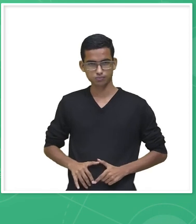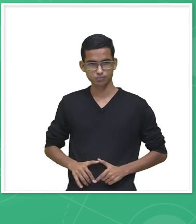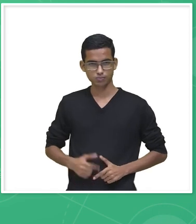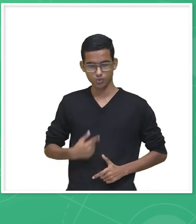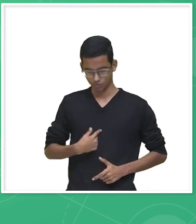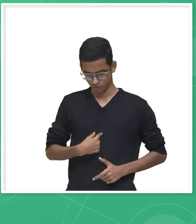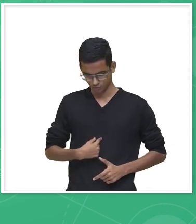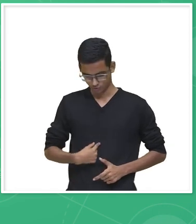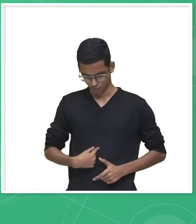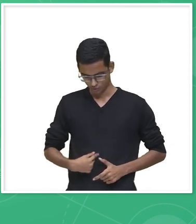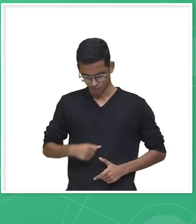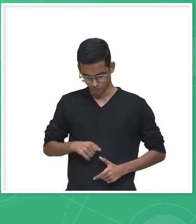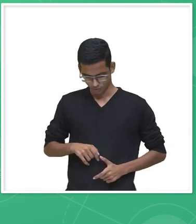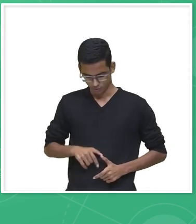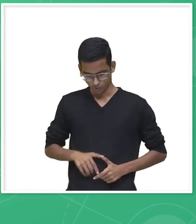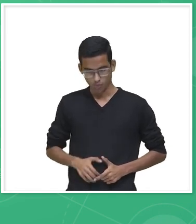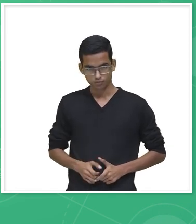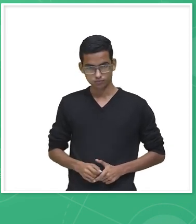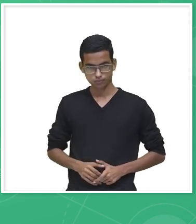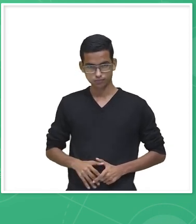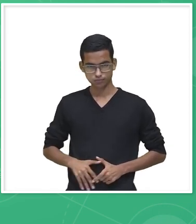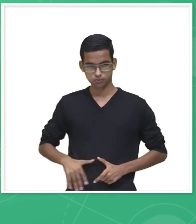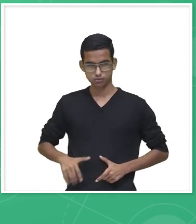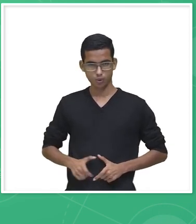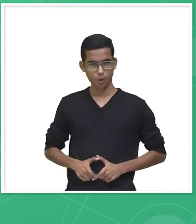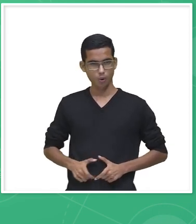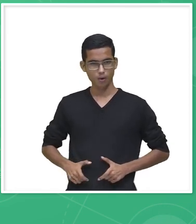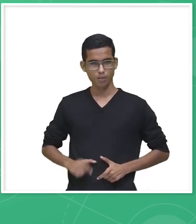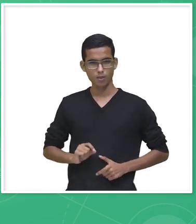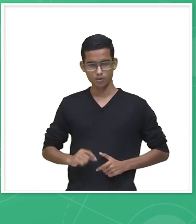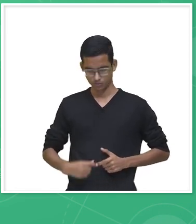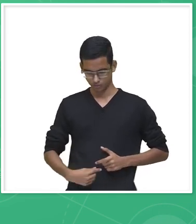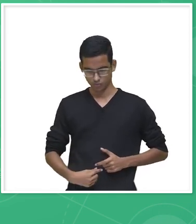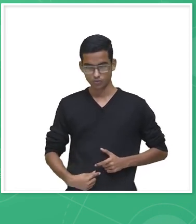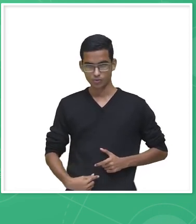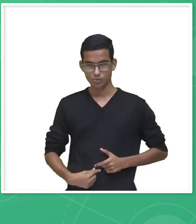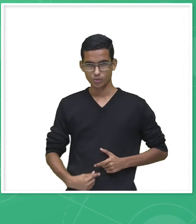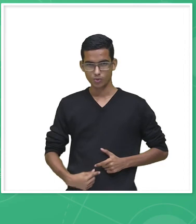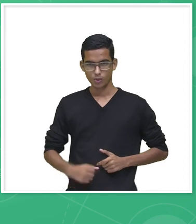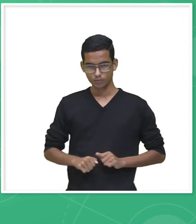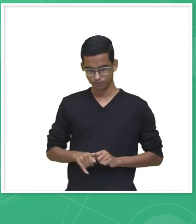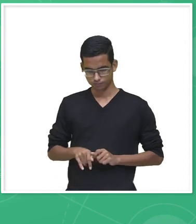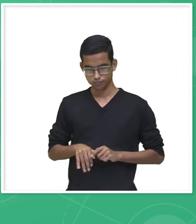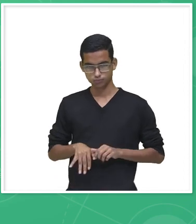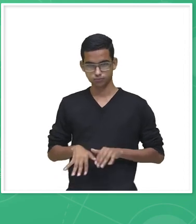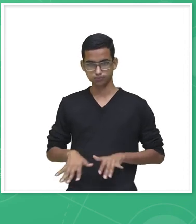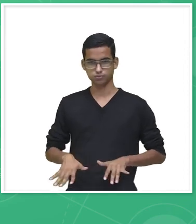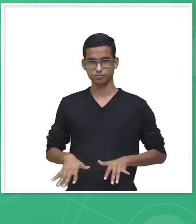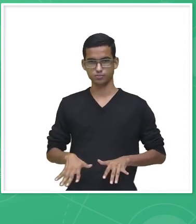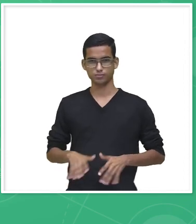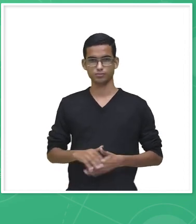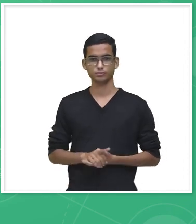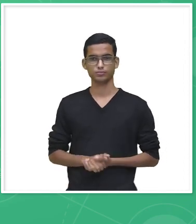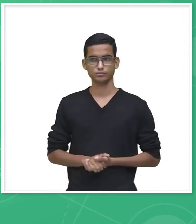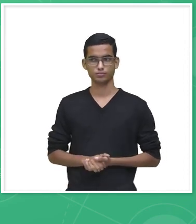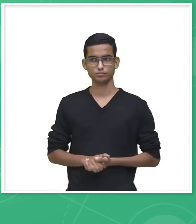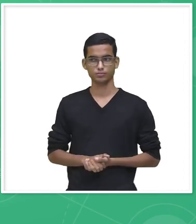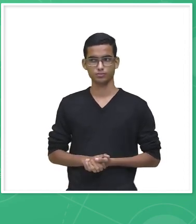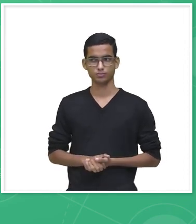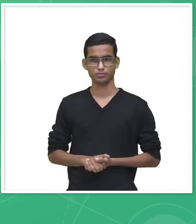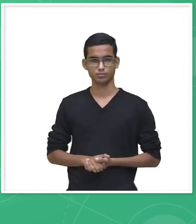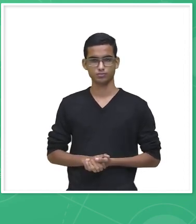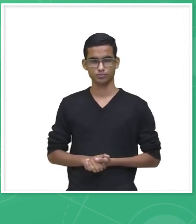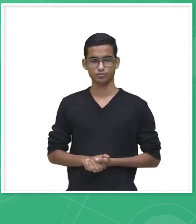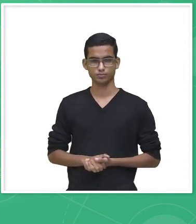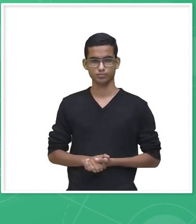para a bexiga EA uretra realiza a micção né que vai levar aí a urina da bexiga para a parte exterior do